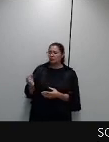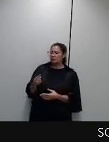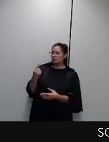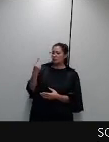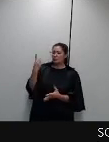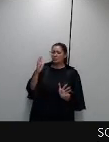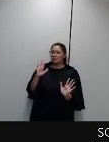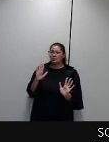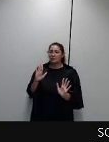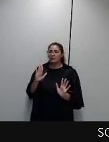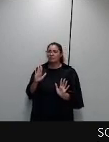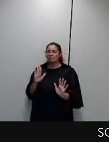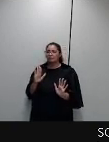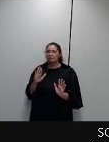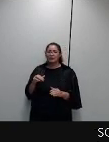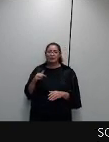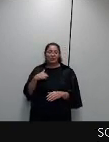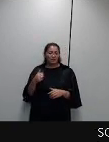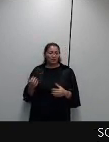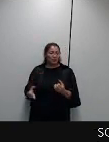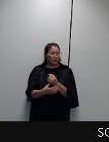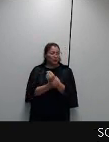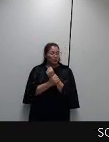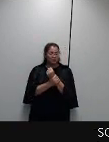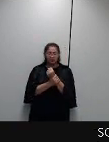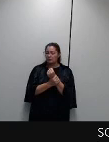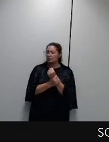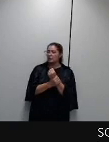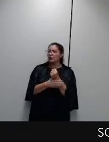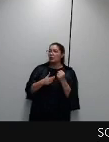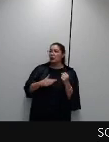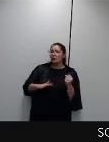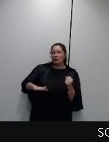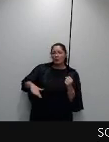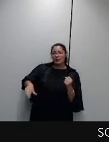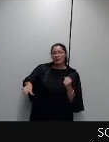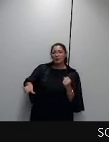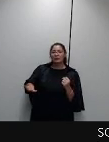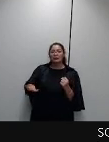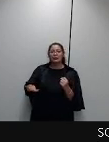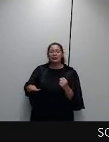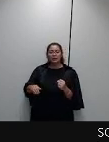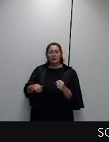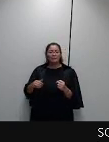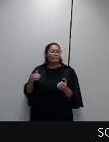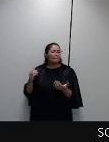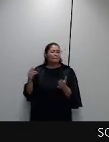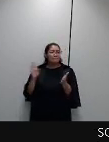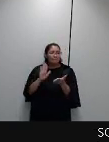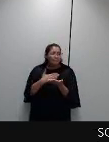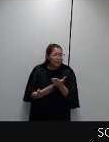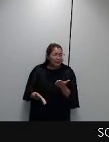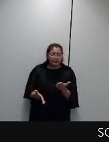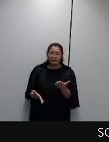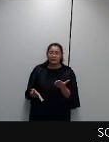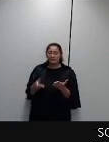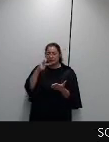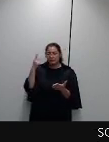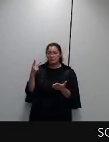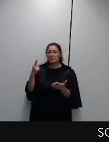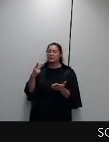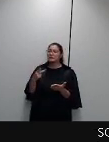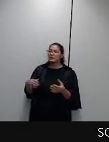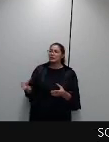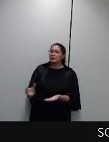que seguir uma regra e é proteger uma criança que perdeu o seu mantenedor Esse é um caso aqui